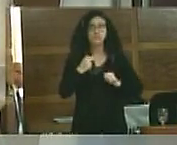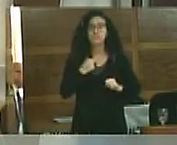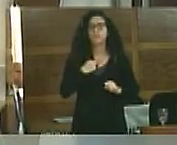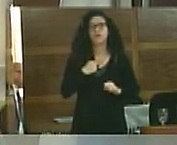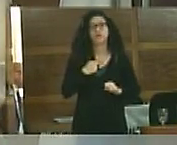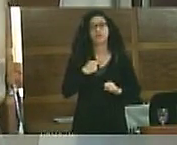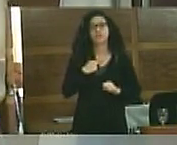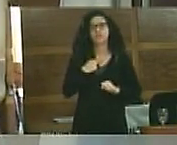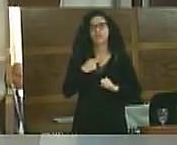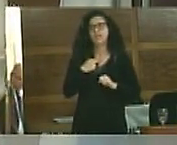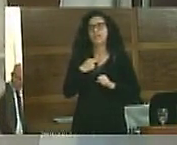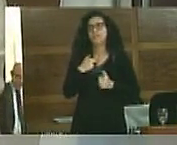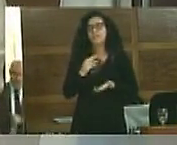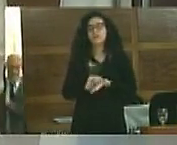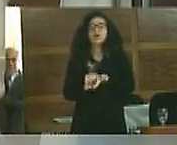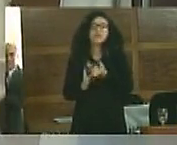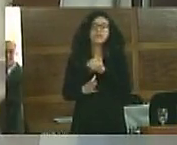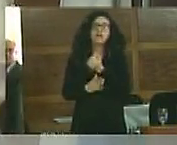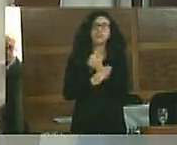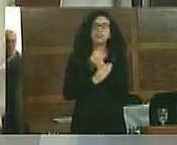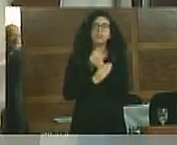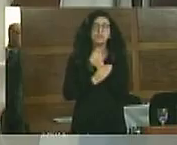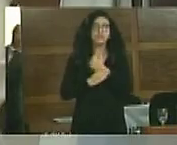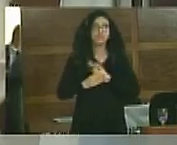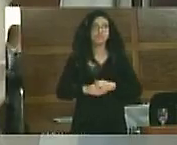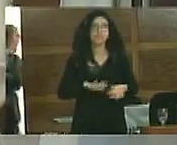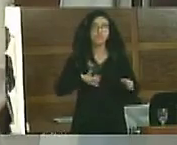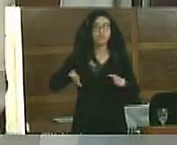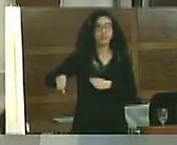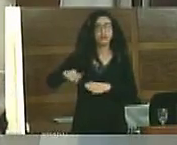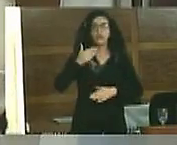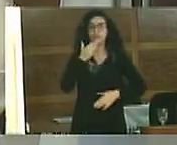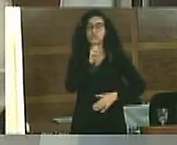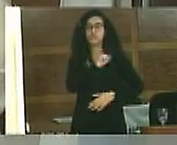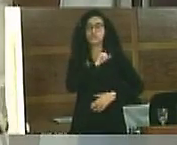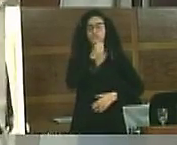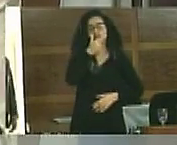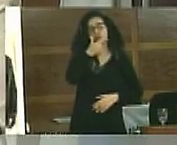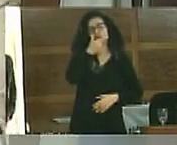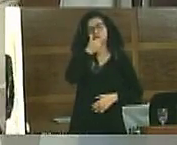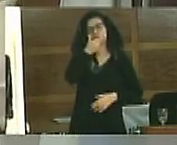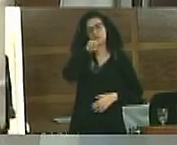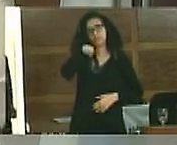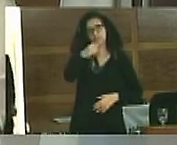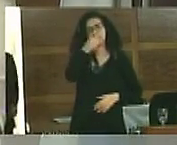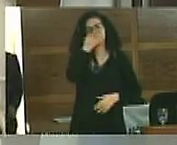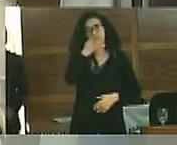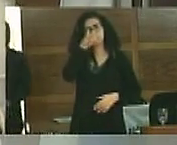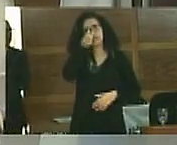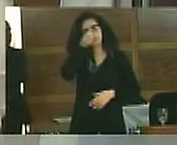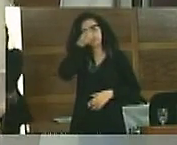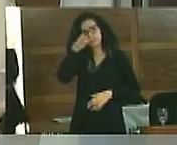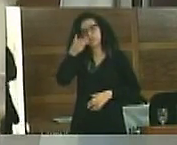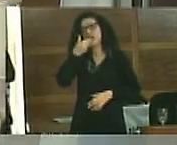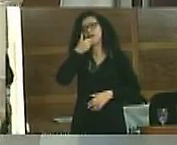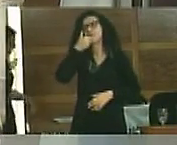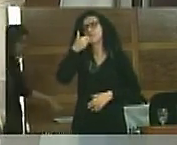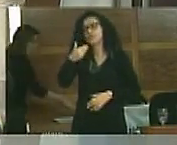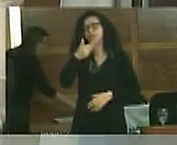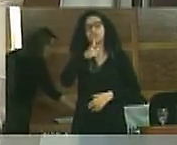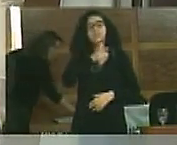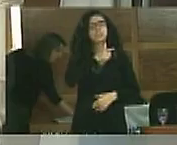para os nossos transeuntes. Na minha indicação 2463, eu solicito